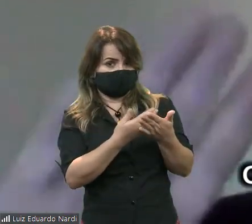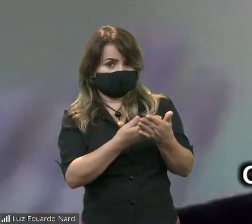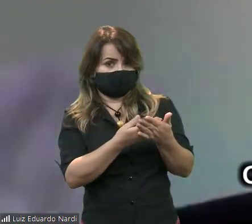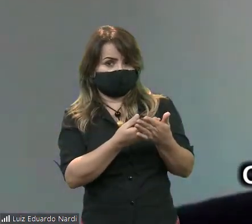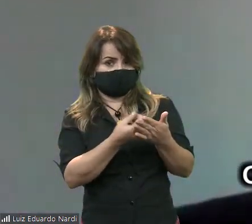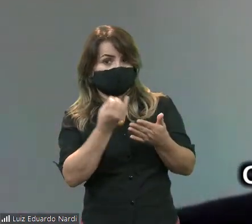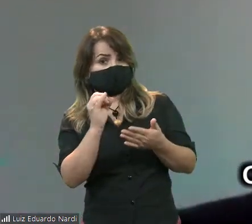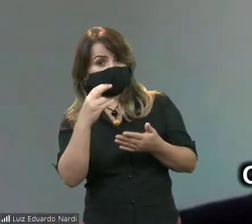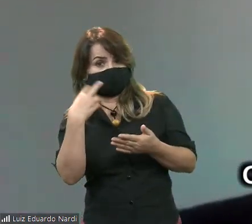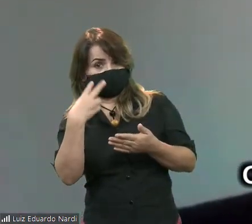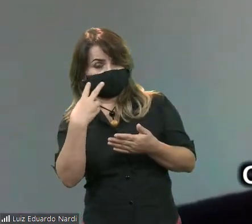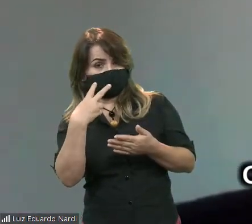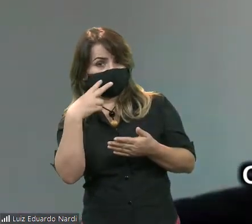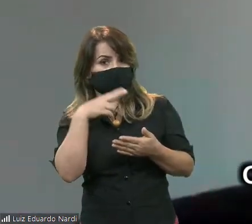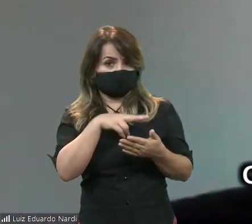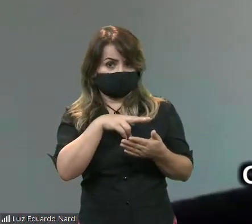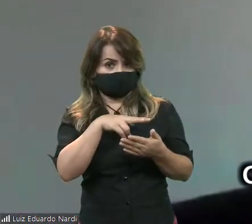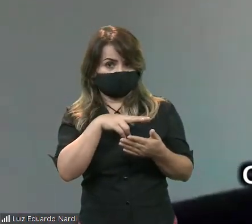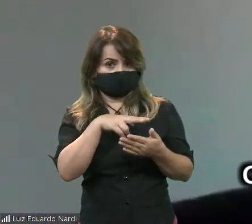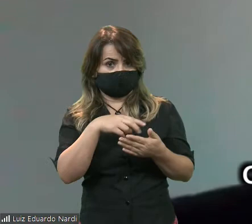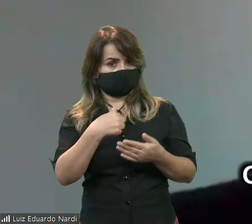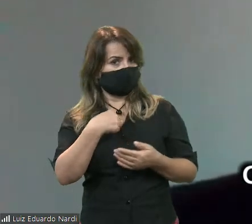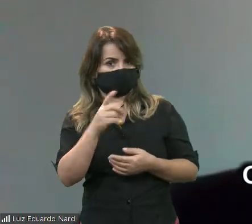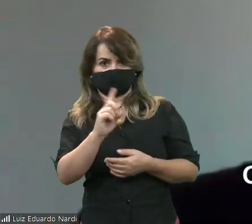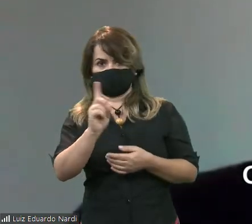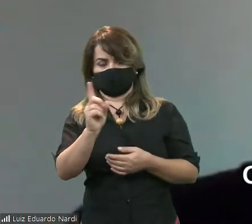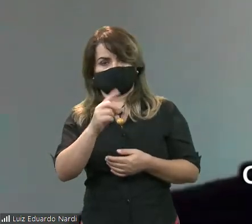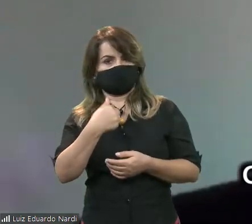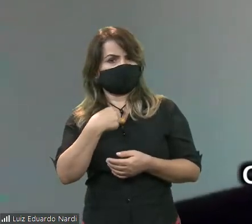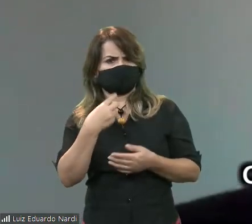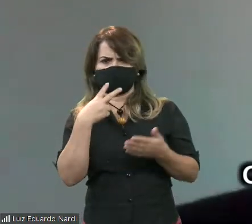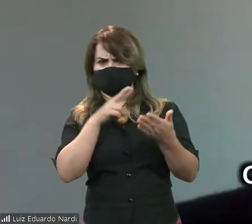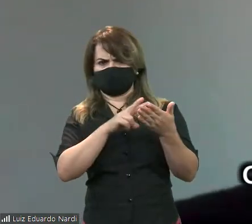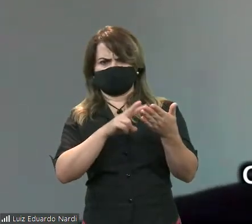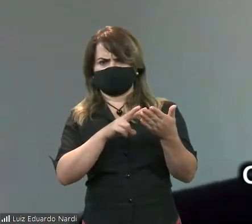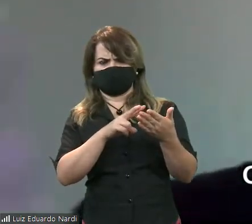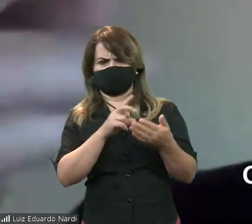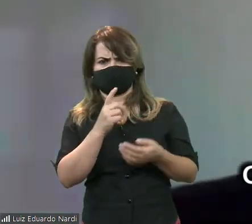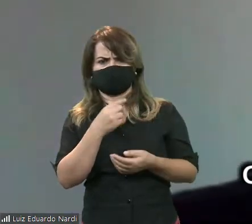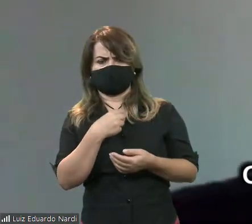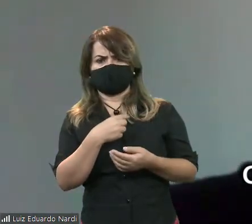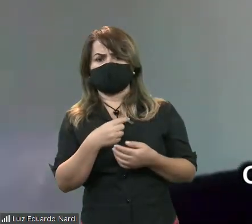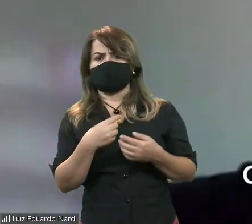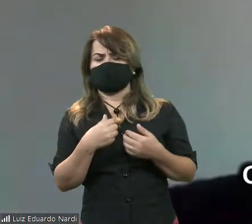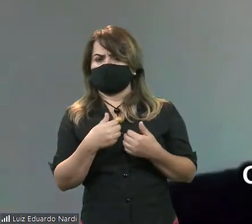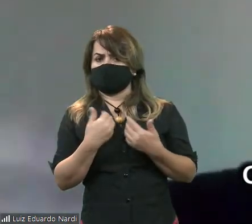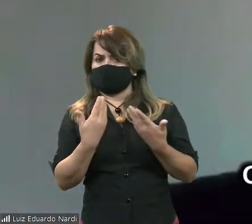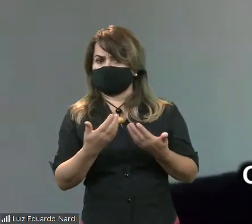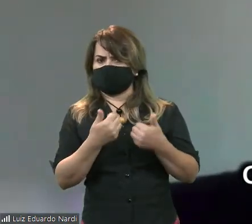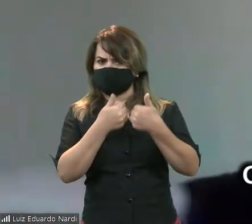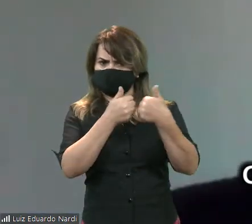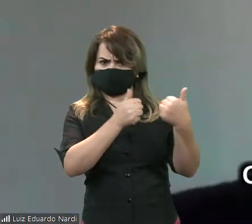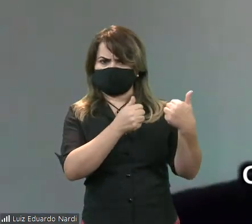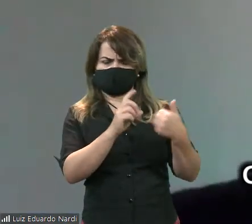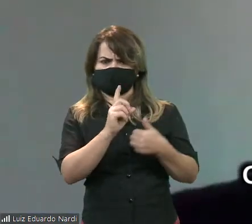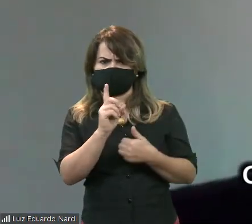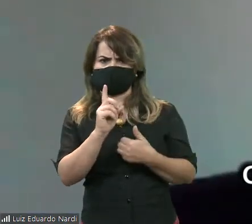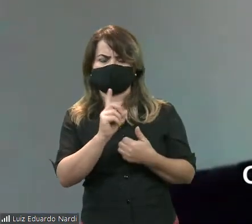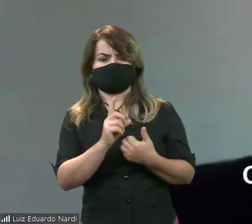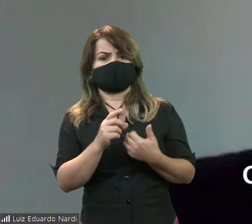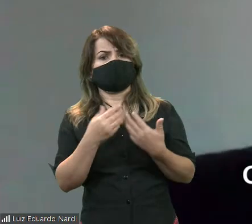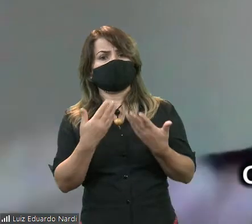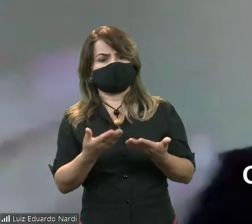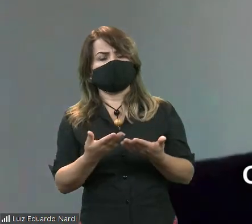isso. Eu não acompanhei, confesso que não. E não vejo, meu caro e prezado vereador Albuquerque,